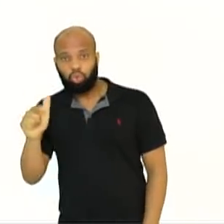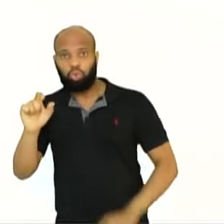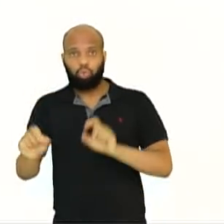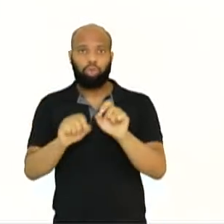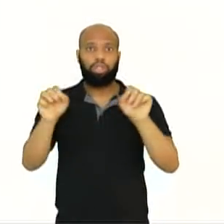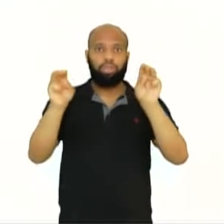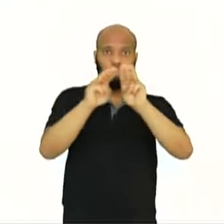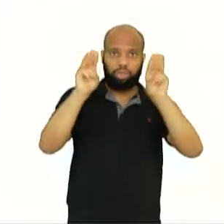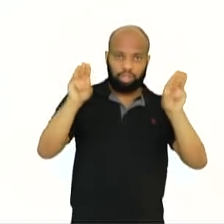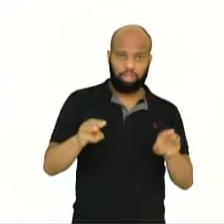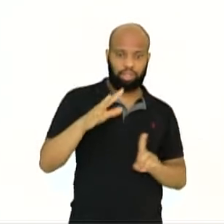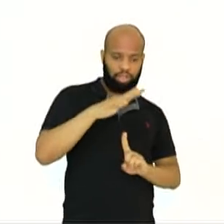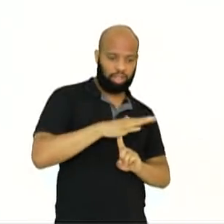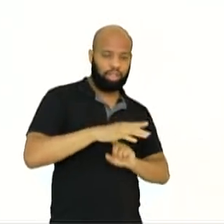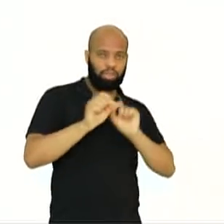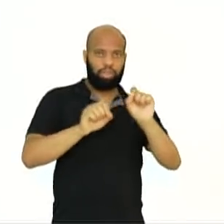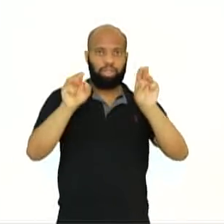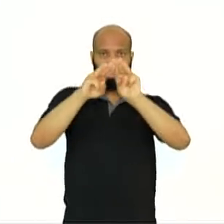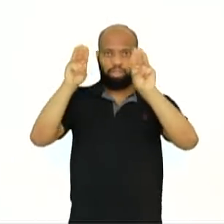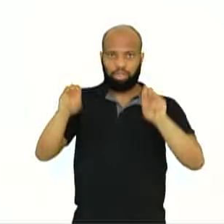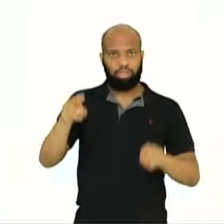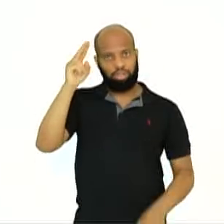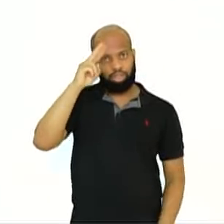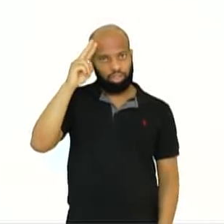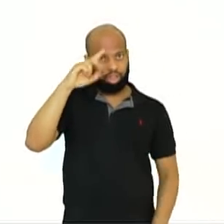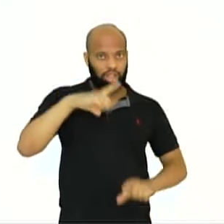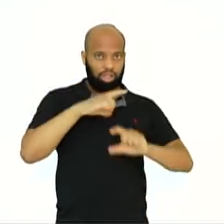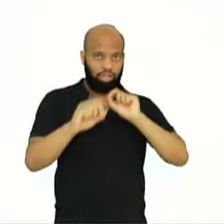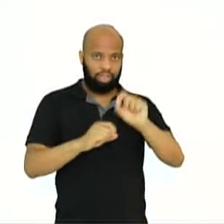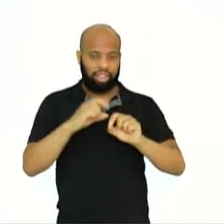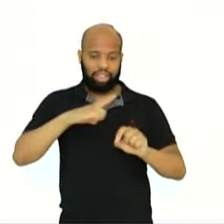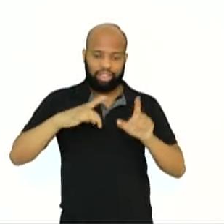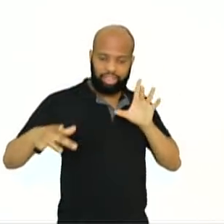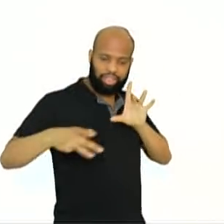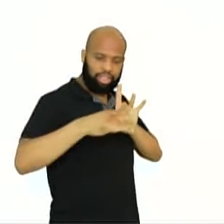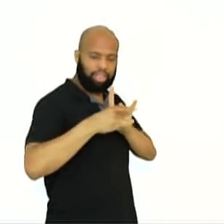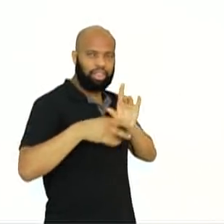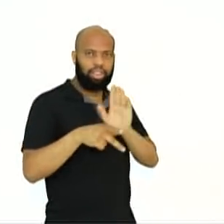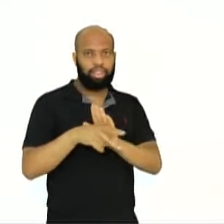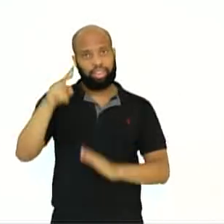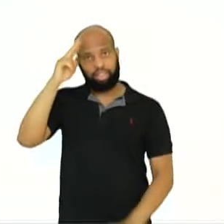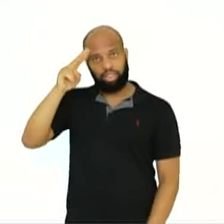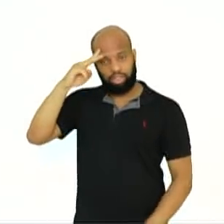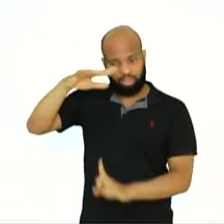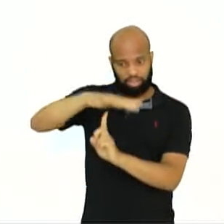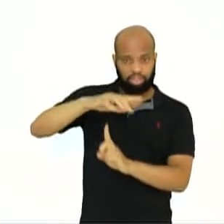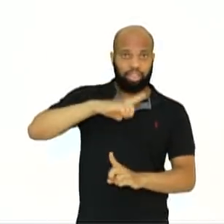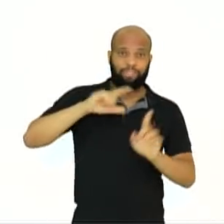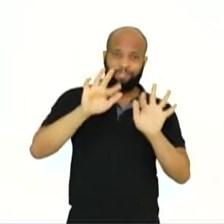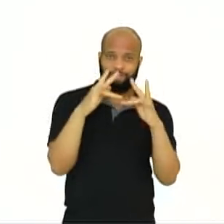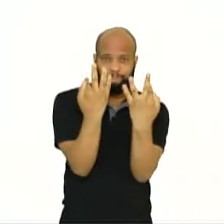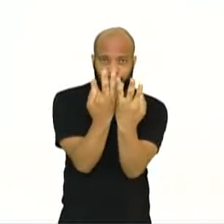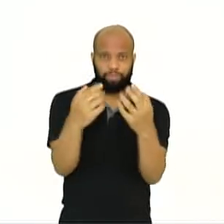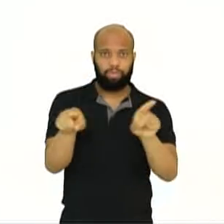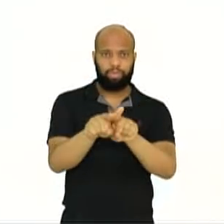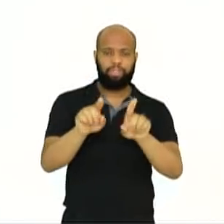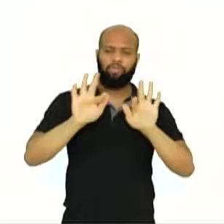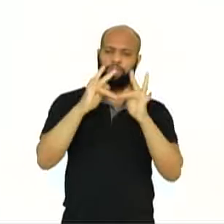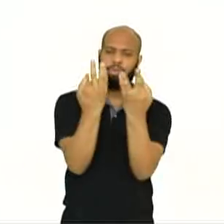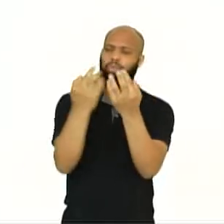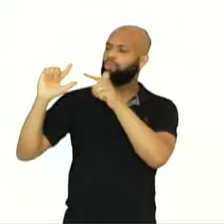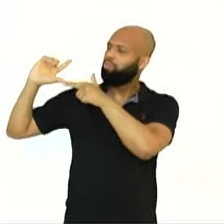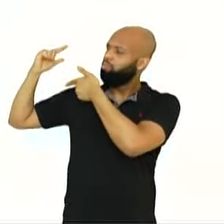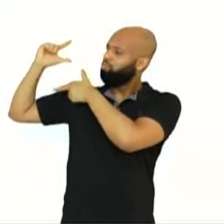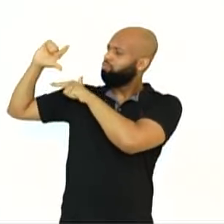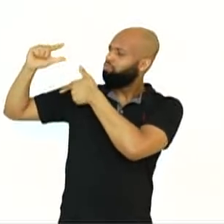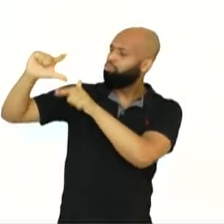é um museu histórico, tem o seu acervo ligado à história do Paraná. As famílias, chamadas famílias tradicionais, que